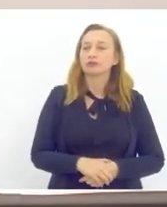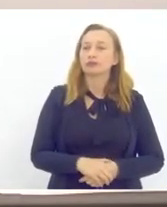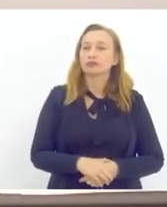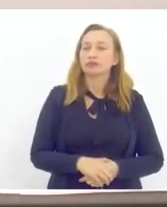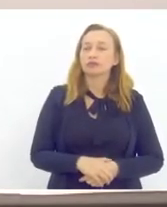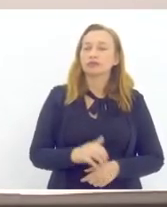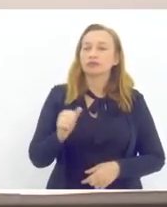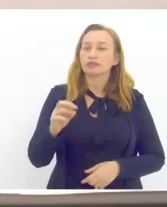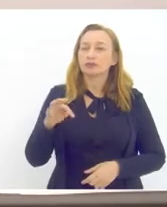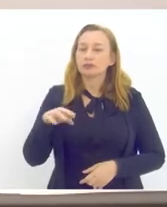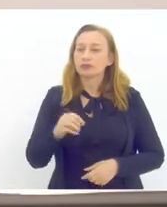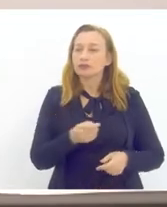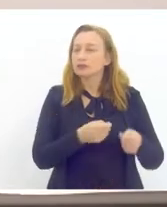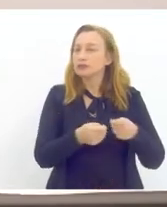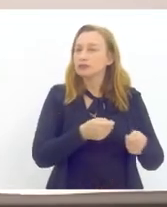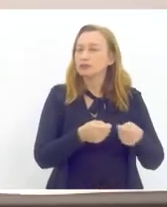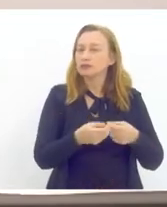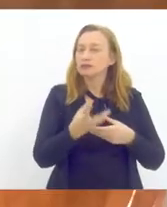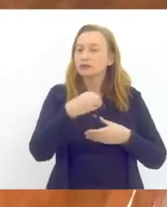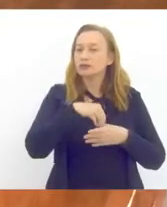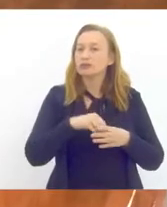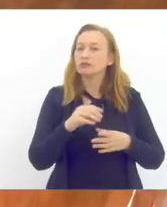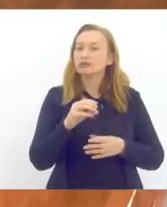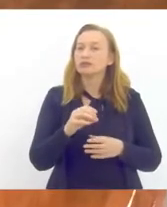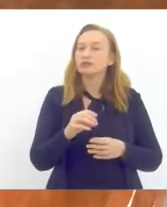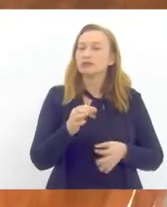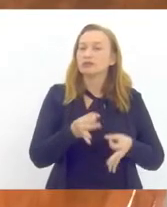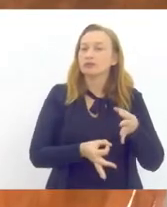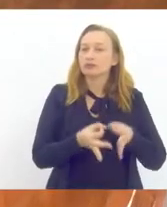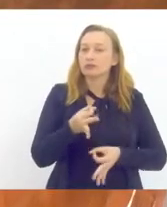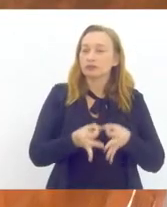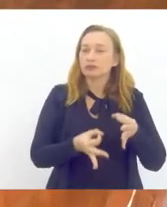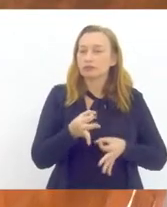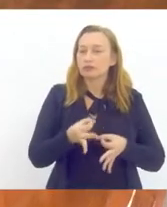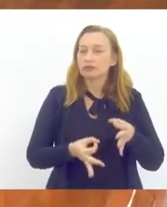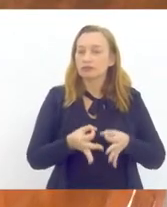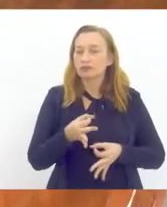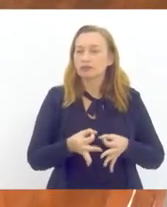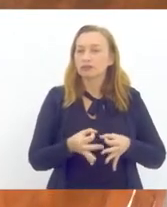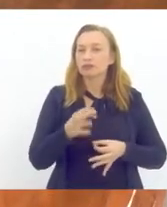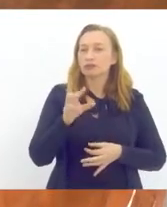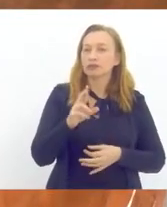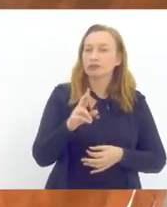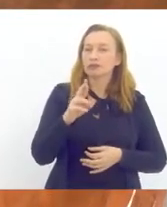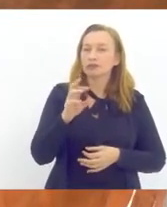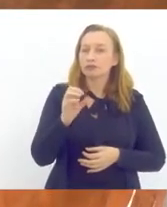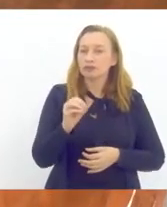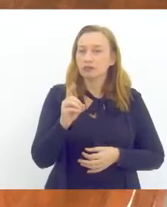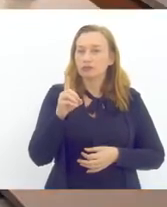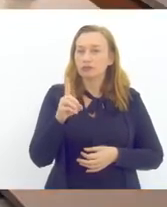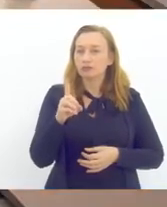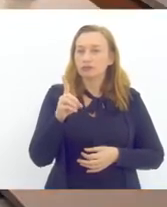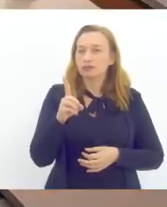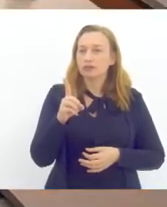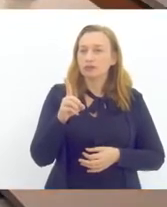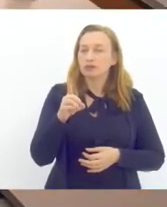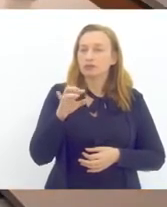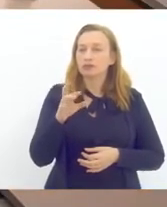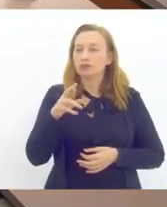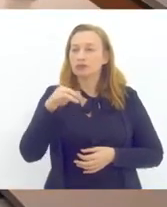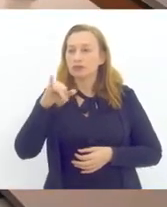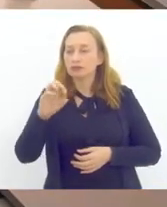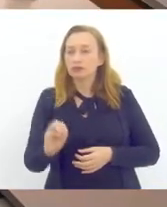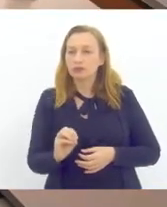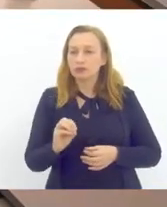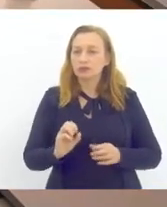auditor de controle externo do tribunal, o Rodrigo Azambuja, nosso defensor